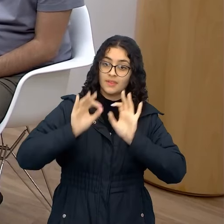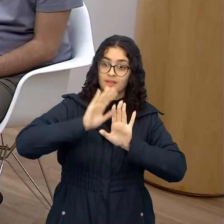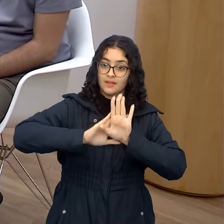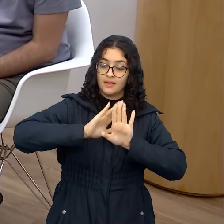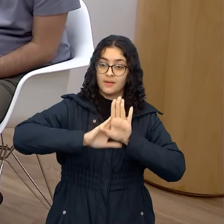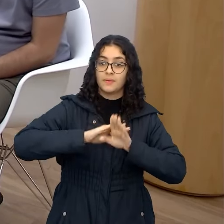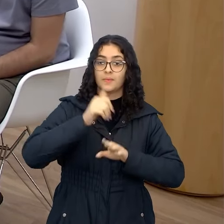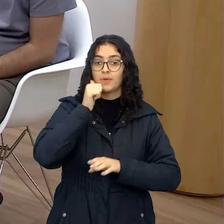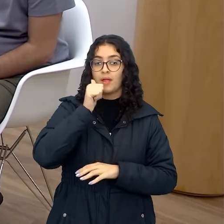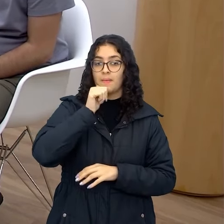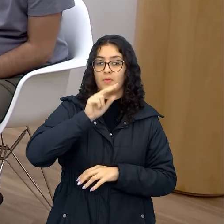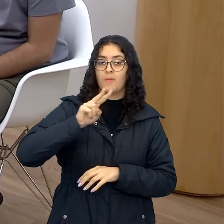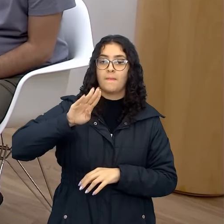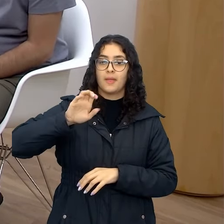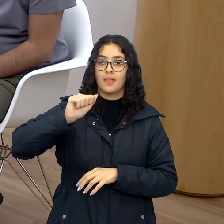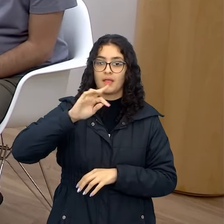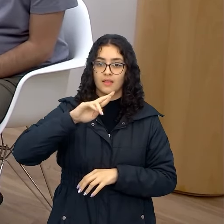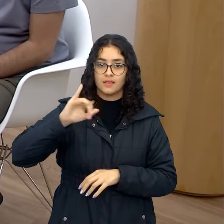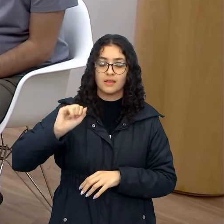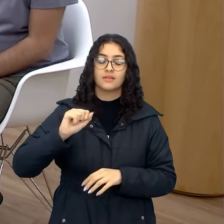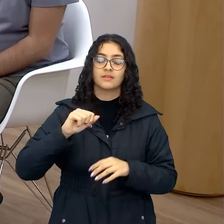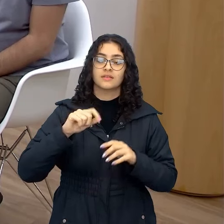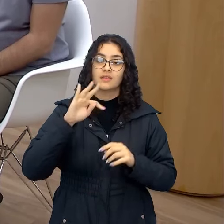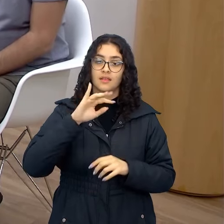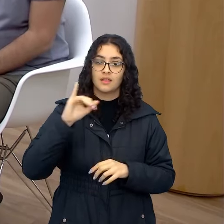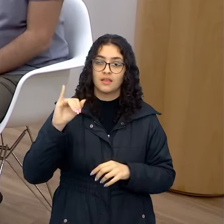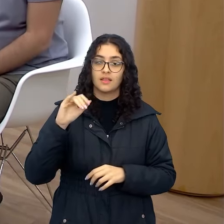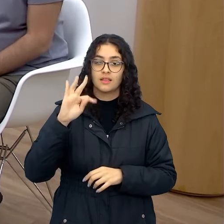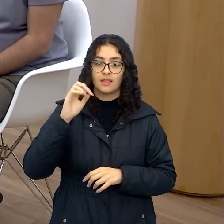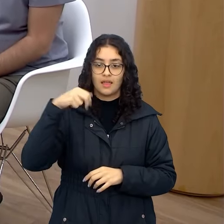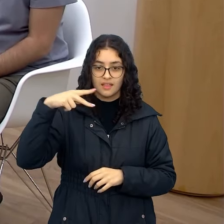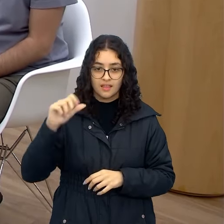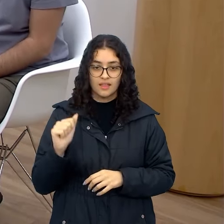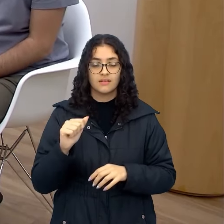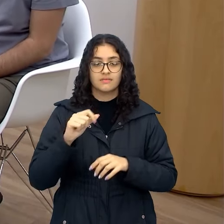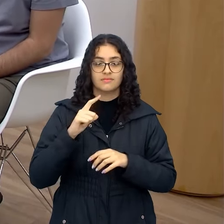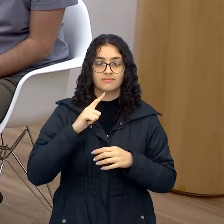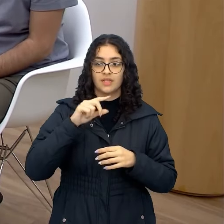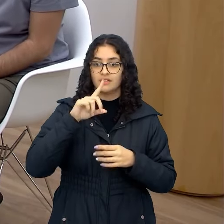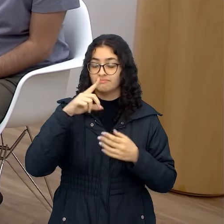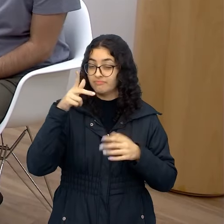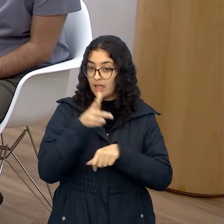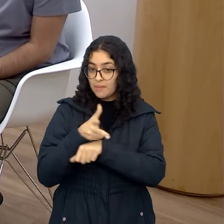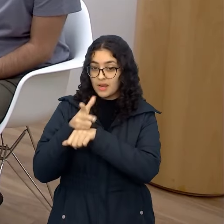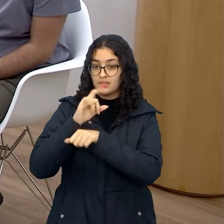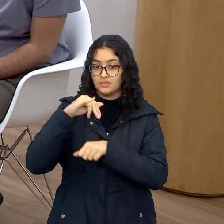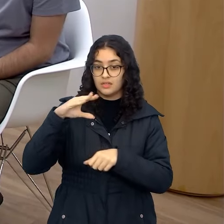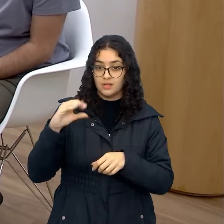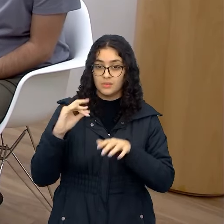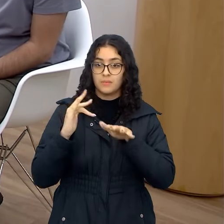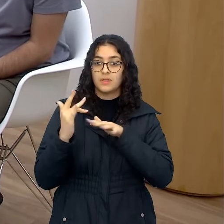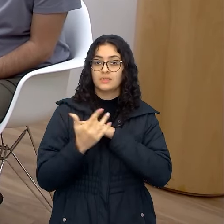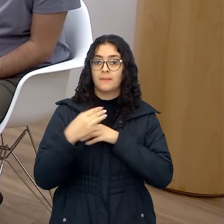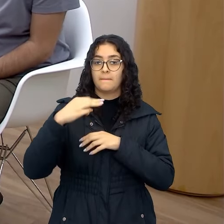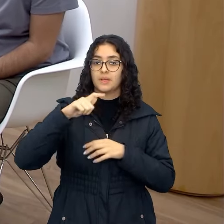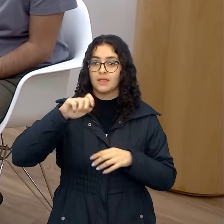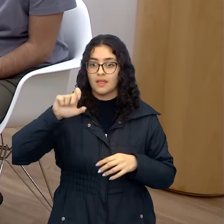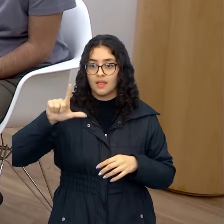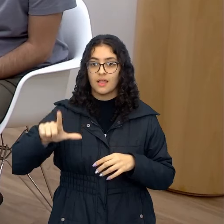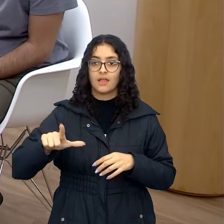produtora Beatriz, a TI Tainá, o diretor Fernando, câmera Dino, mídias Miguel, o